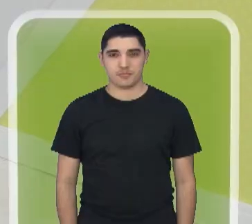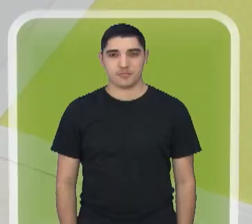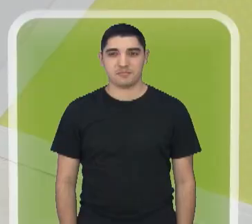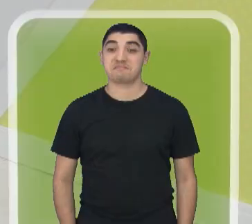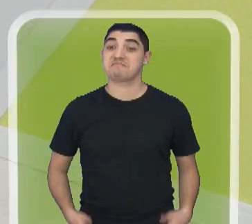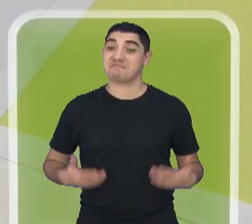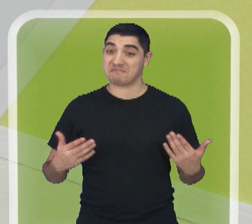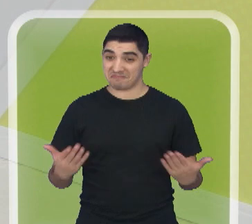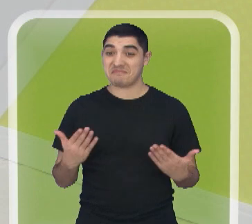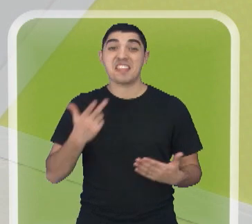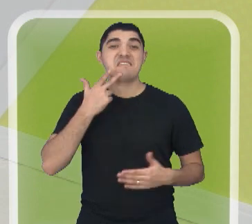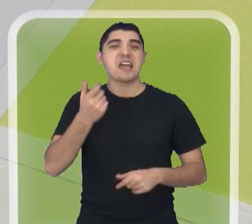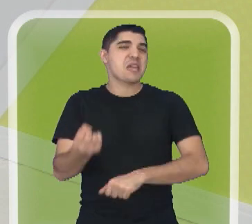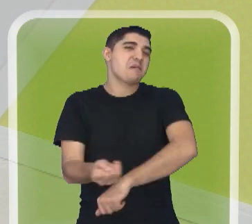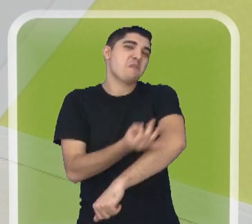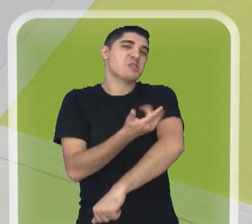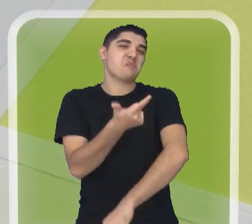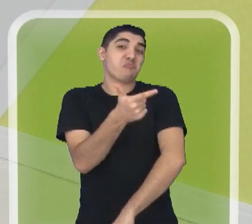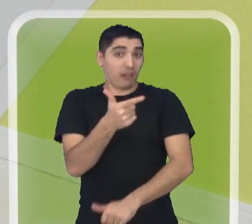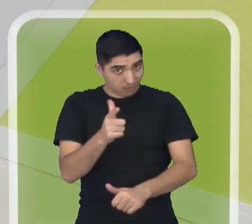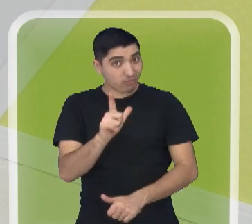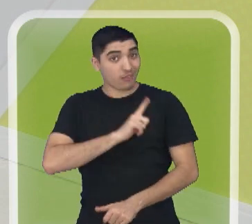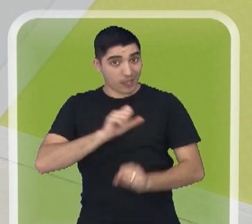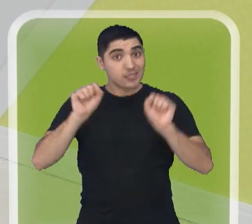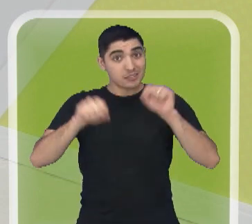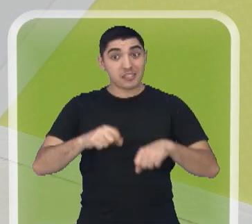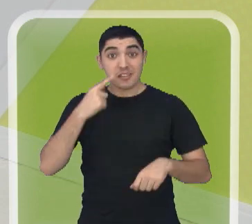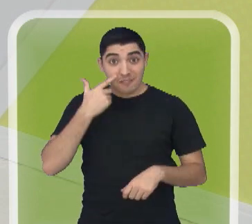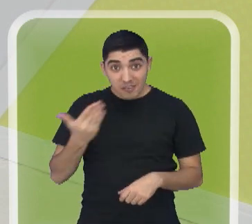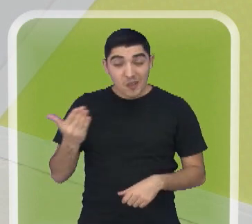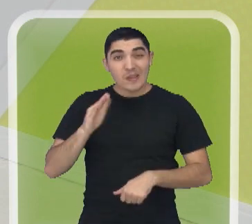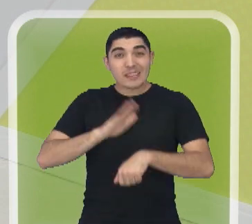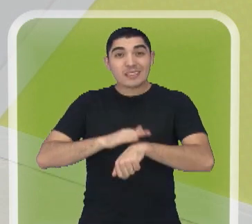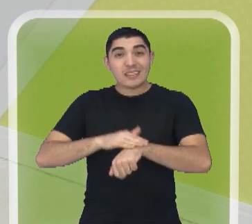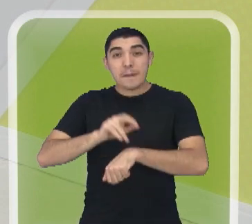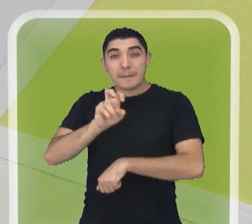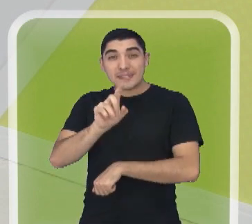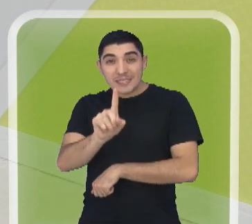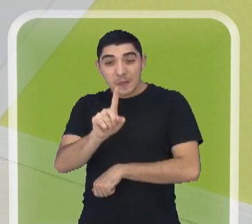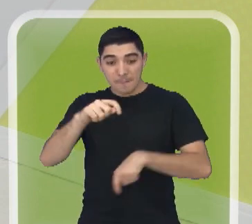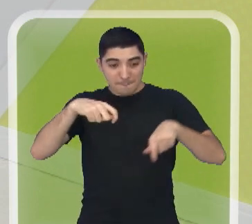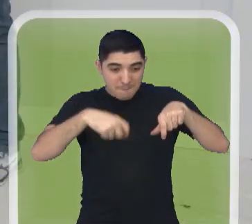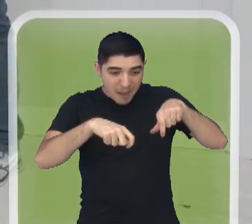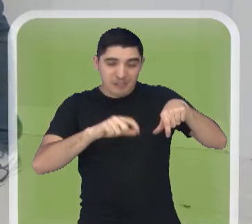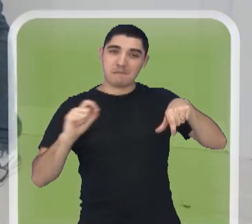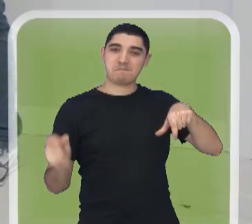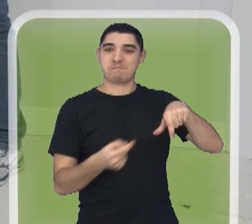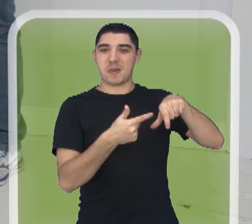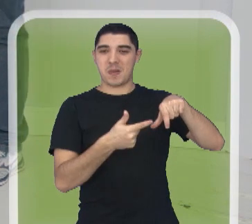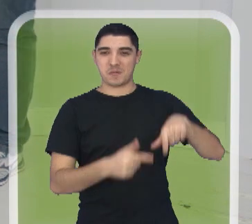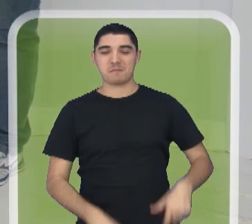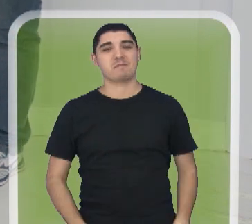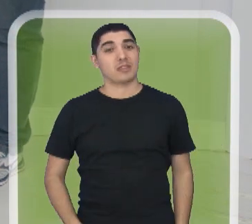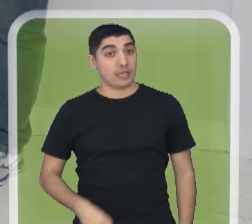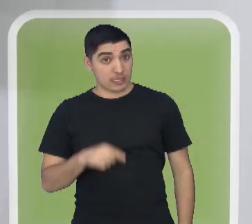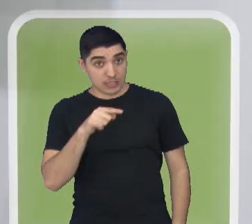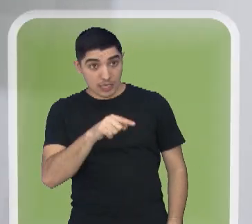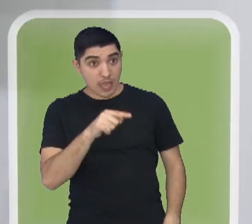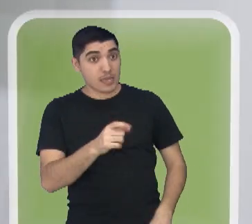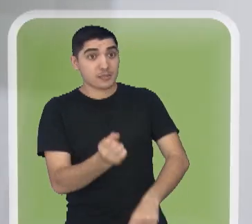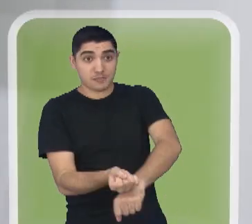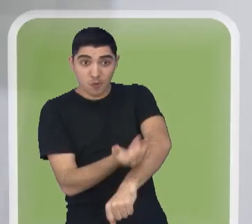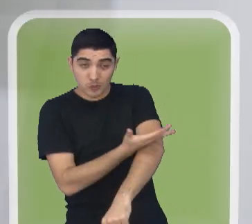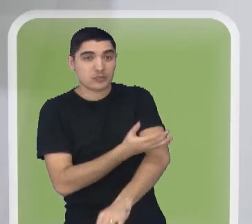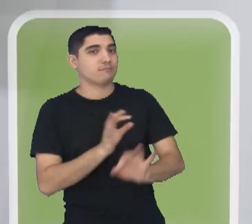Quem disse que não tem emoção na quarta divisão? Que emoção, em 51 do segundo tempo, pênalti gol. E esse jogo foi cheio de emoções